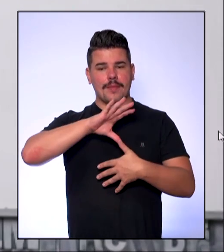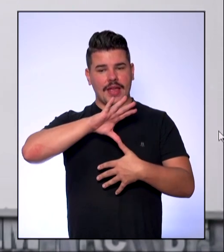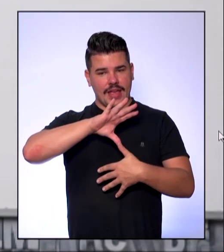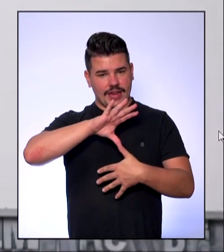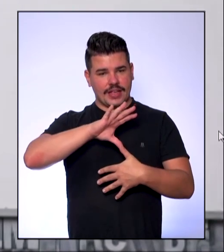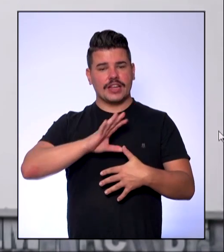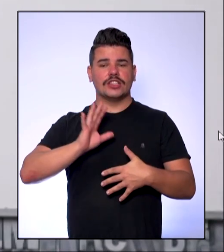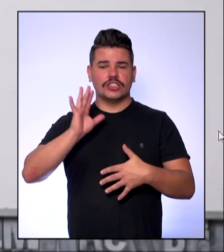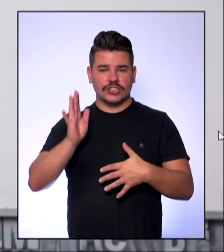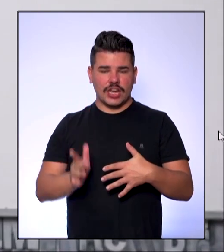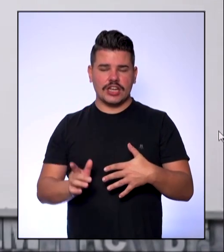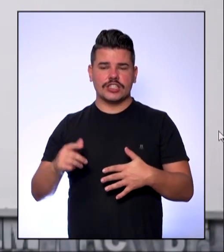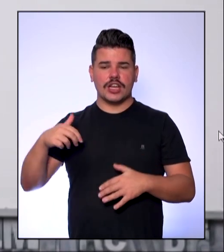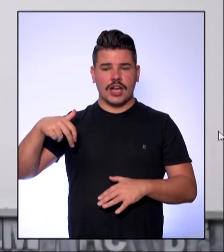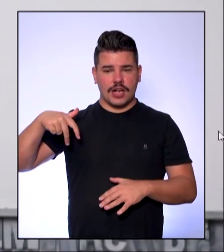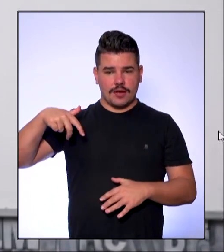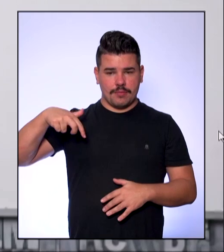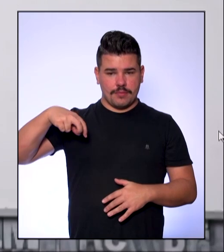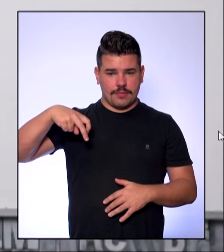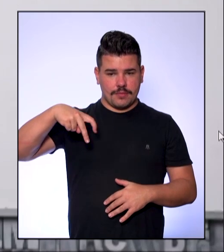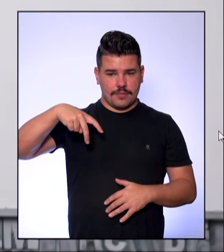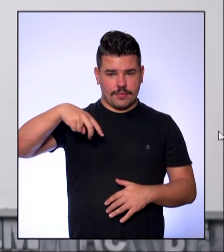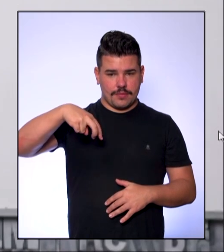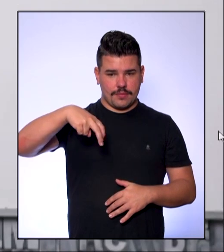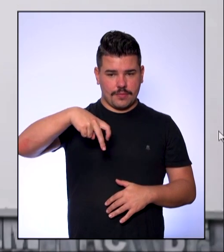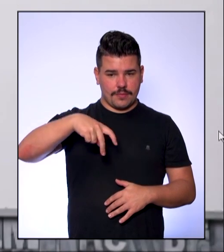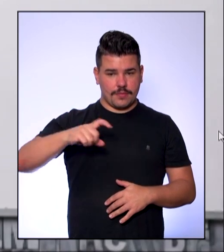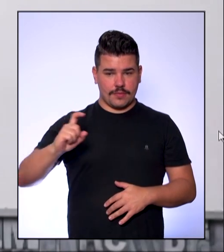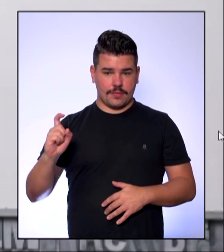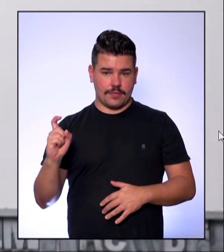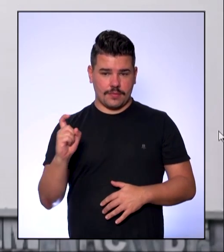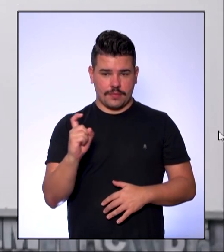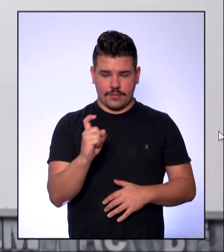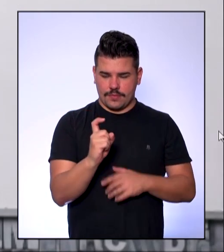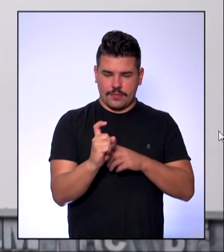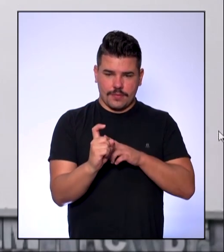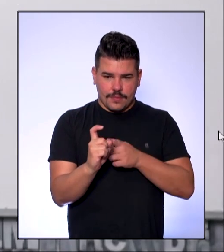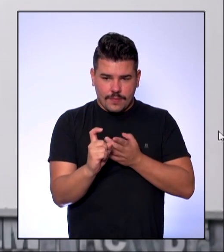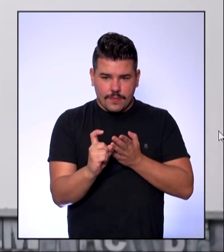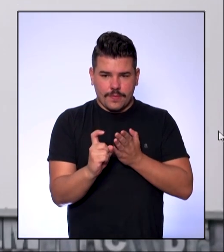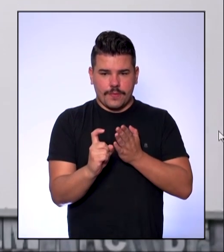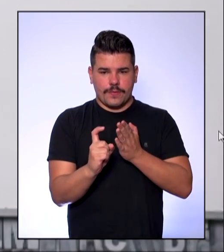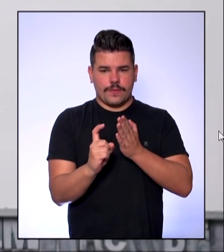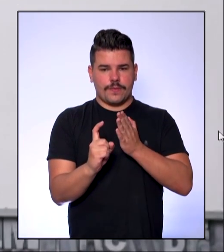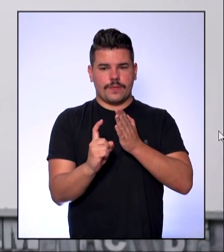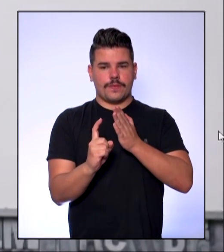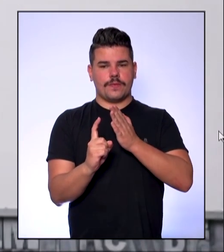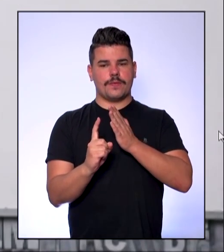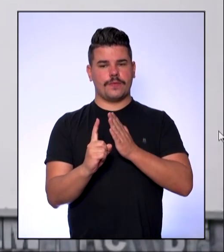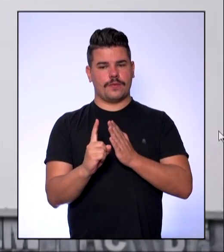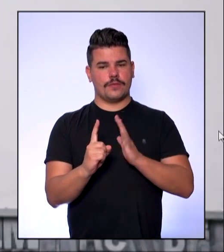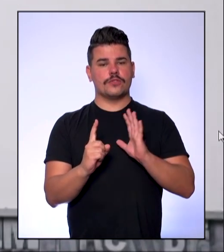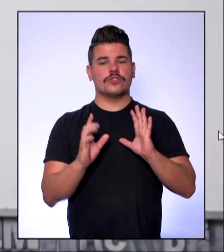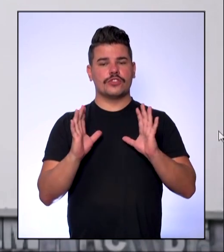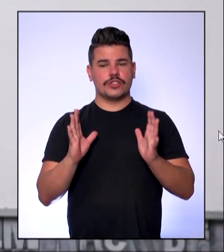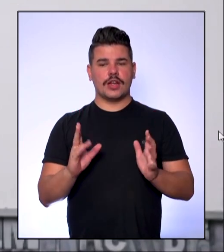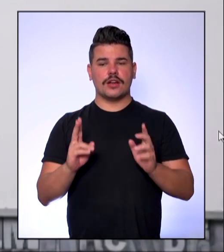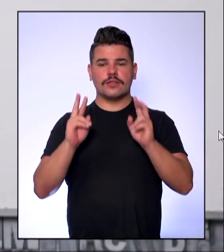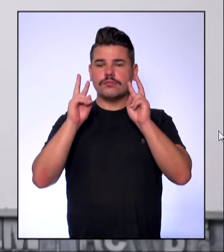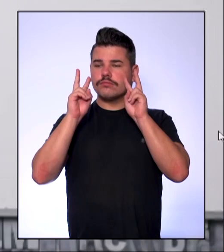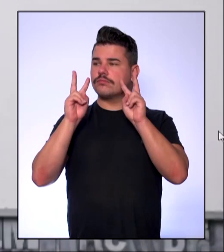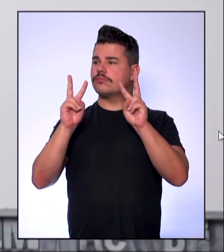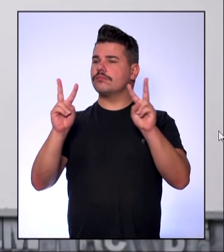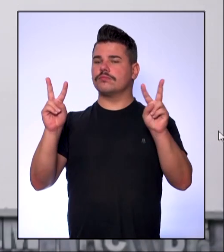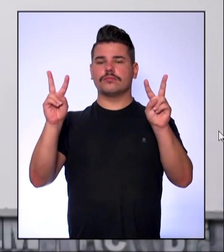ideia do bipedismo, tá? A coluna já está previamente ereta, eu já estou com um campo de visão